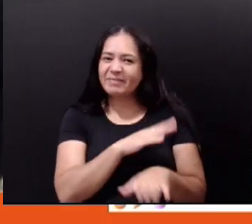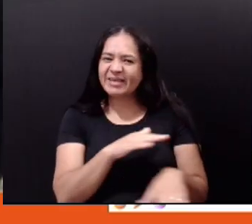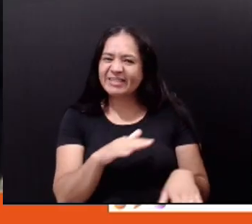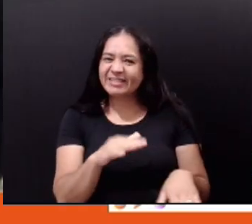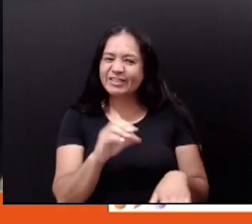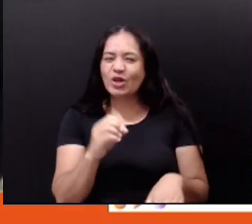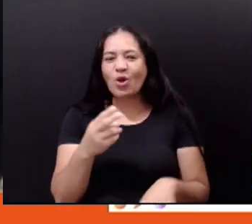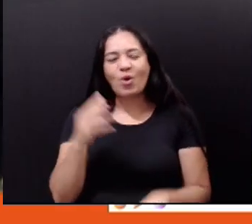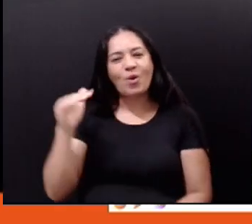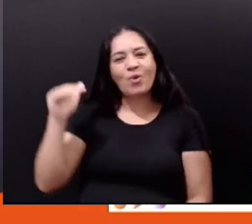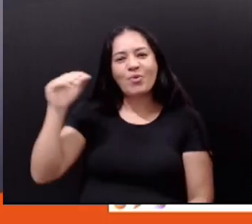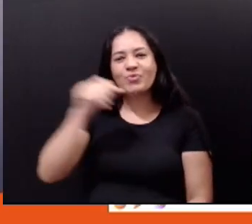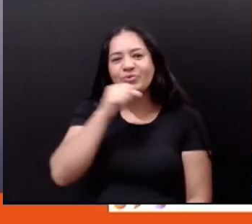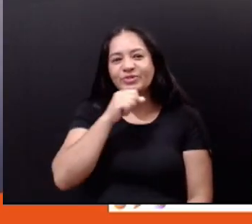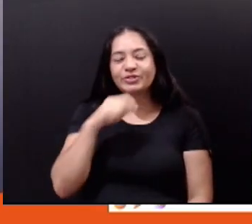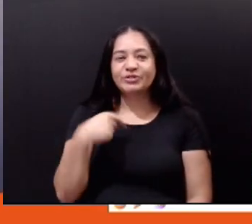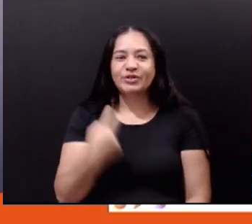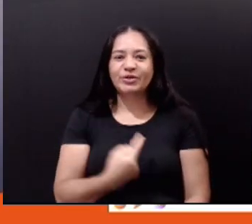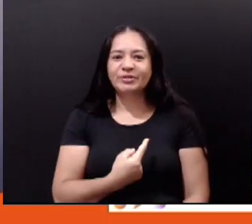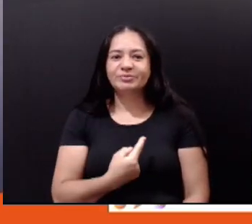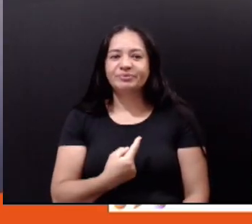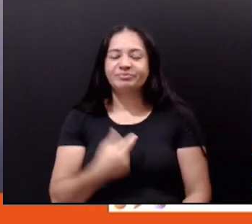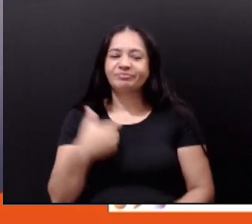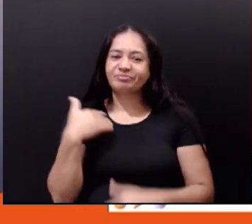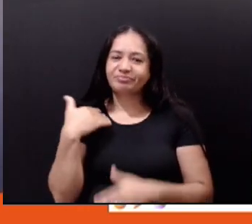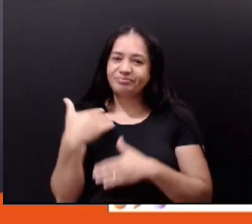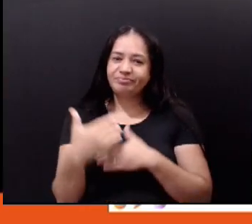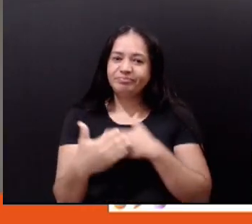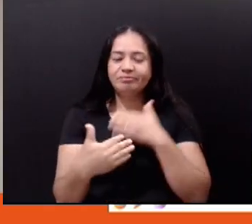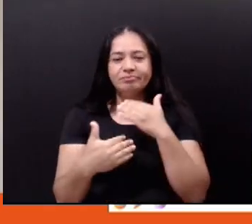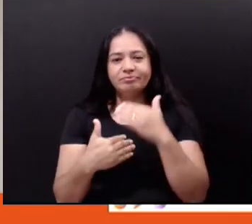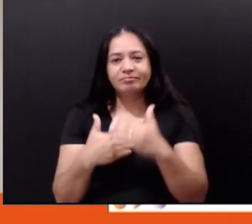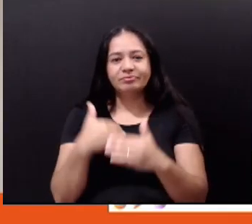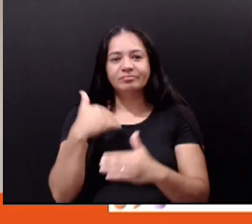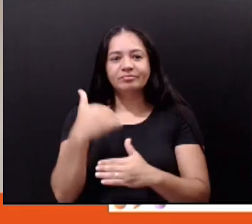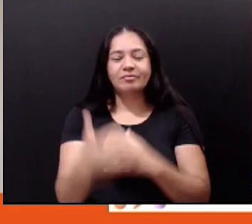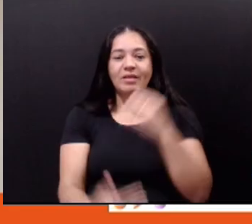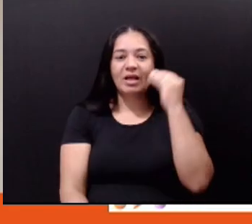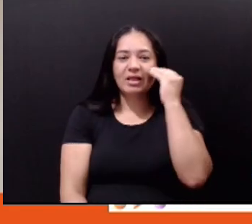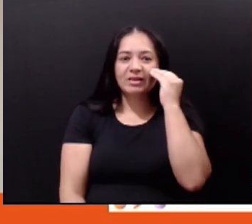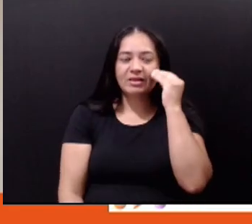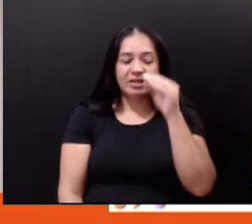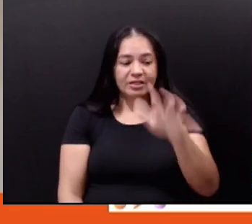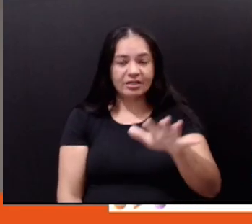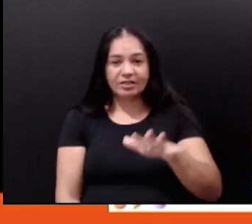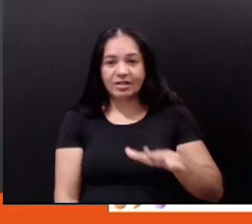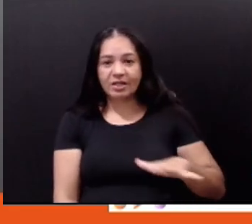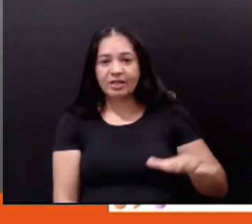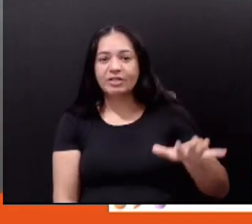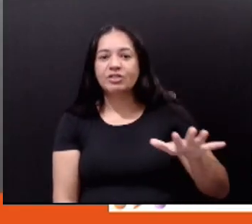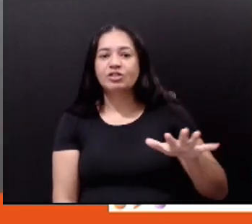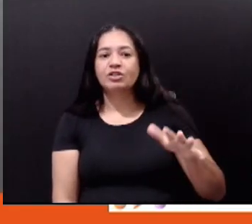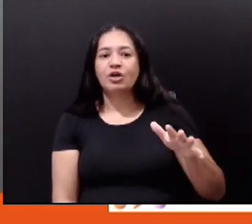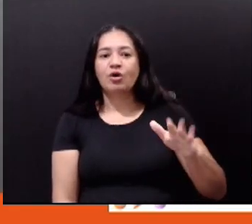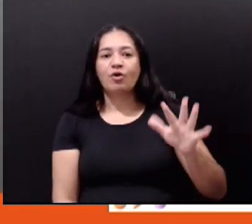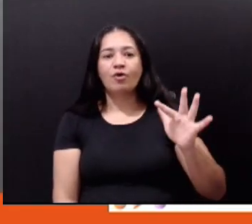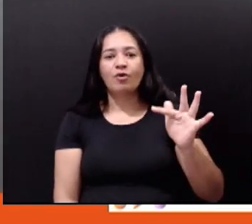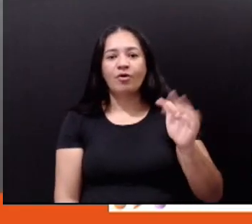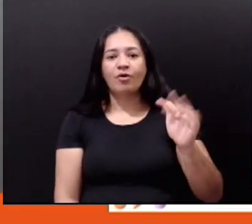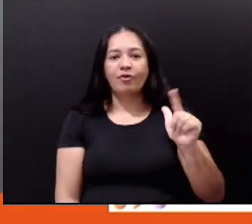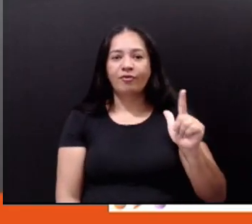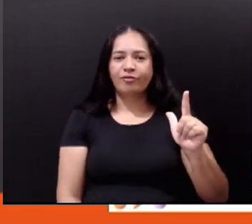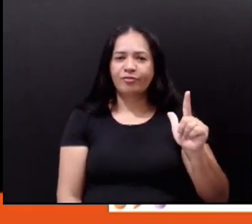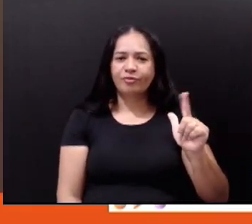gente vem aos poucos assim tentando na região do Flamboyant, né, que a gente é referenciado